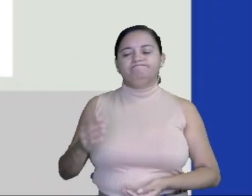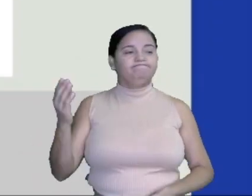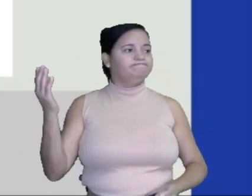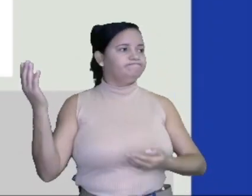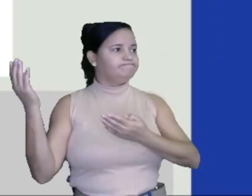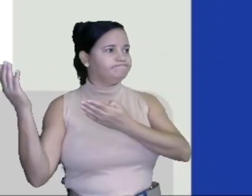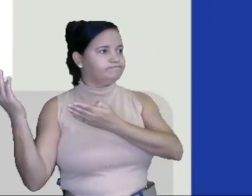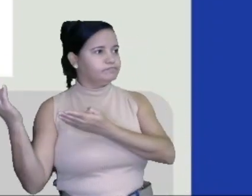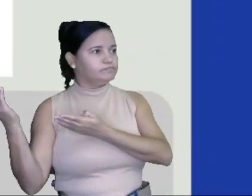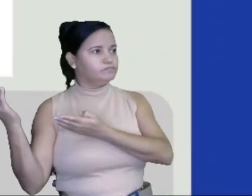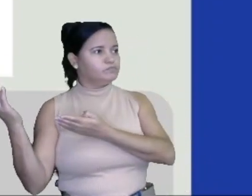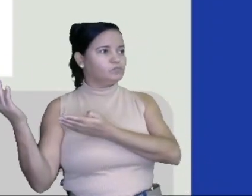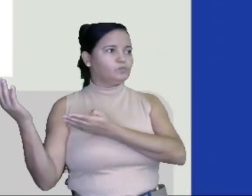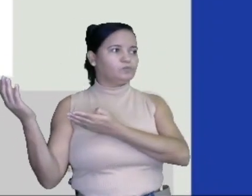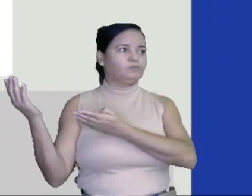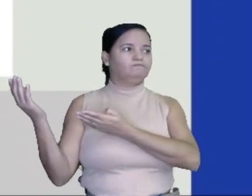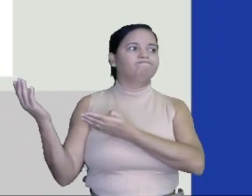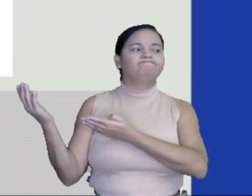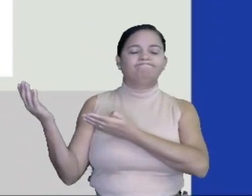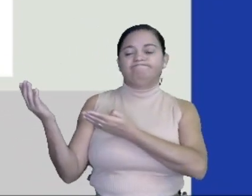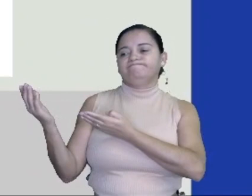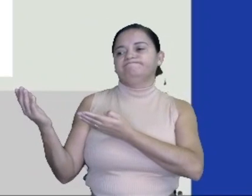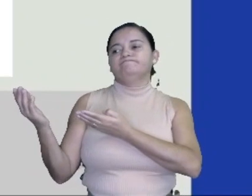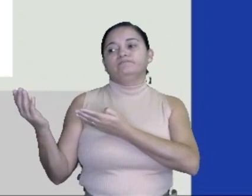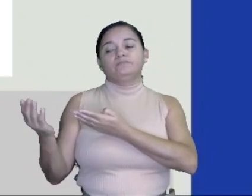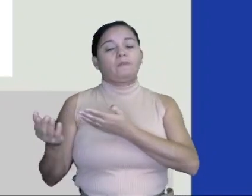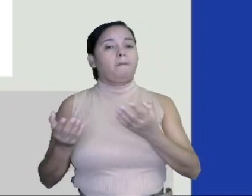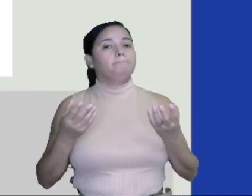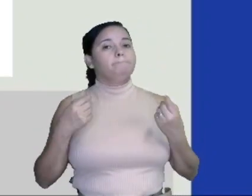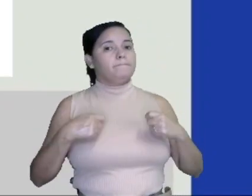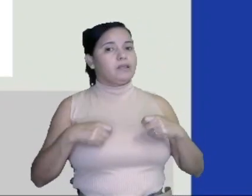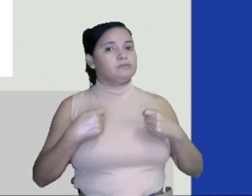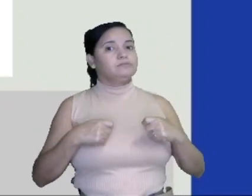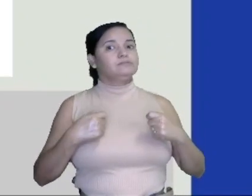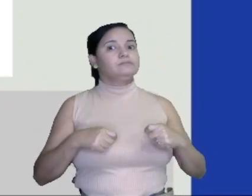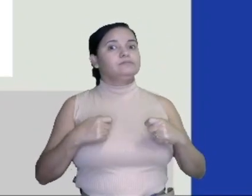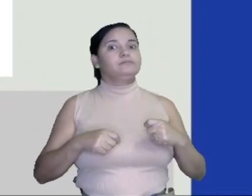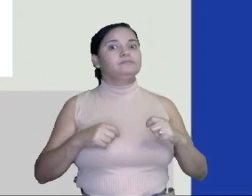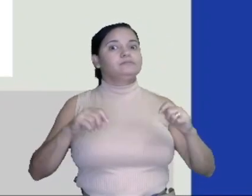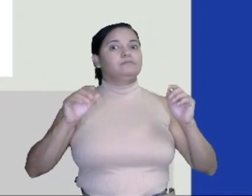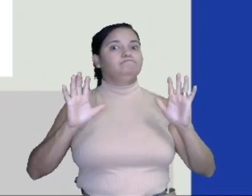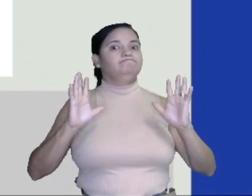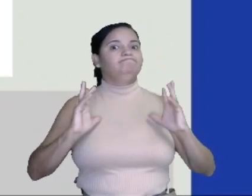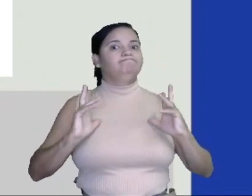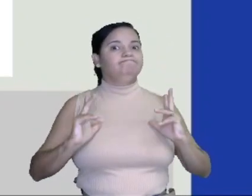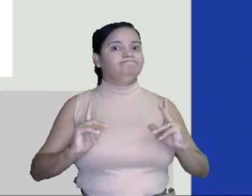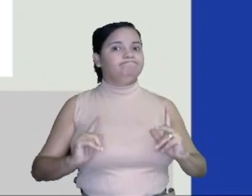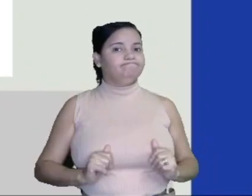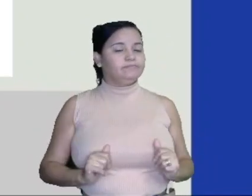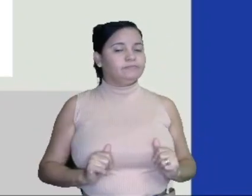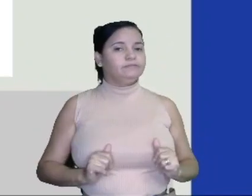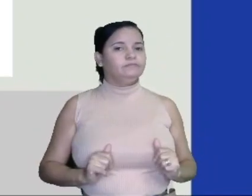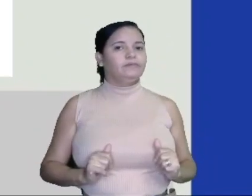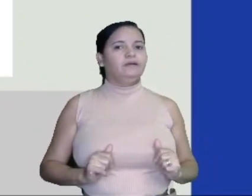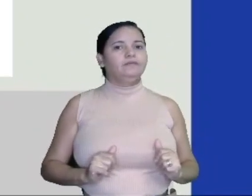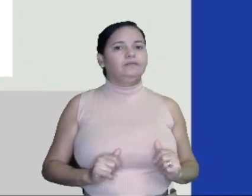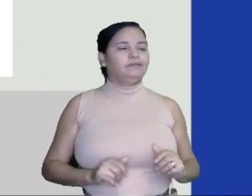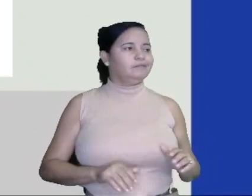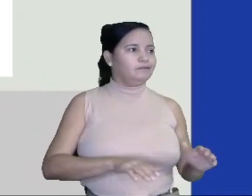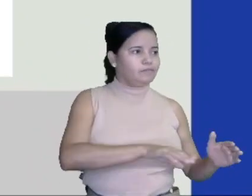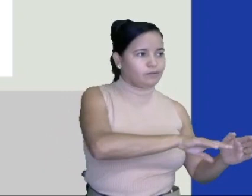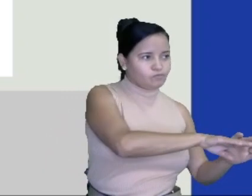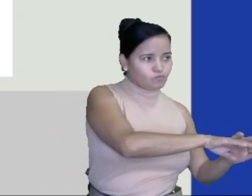lave bem as mãos com sabão e água corrente e higienize as bancadas de preparo com